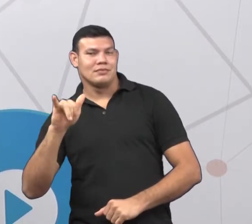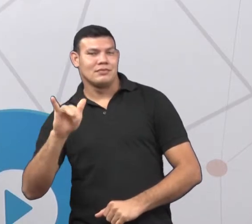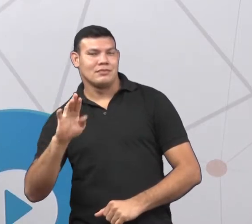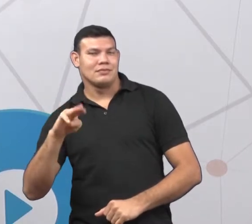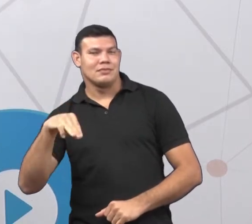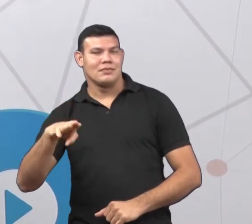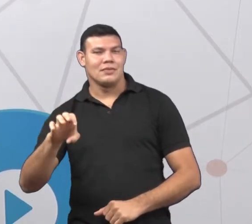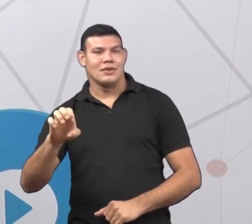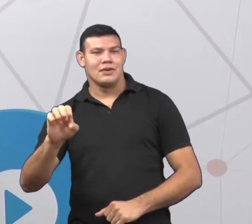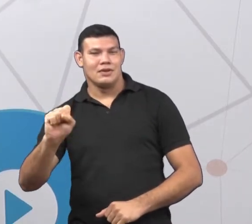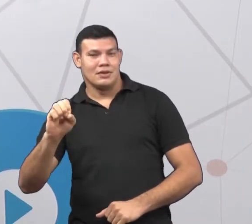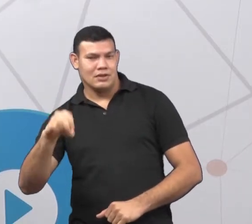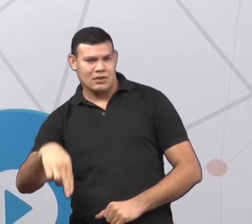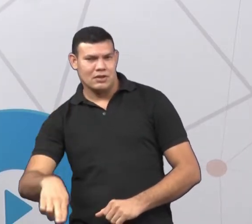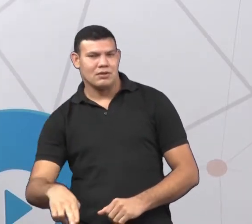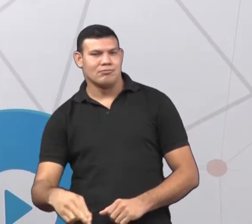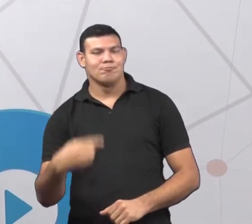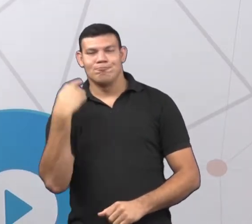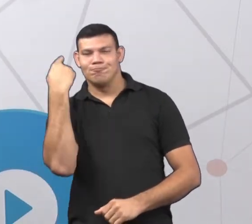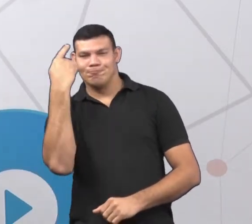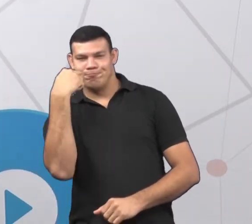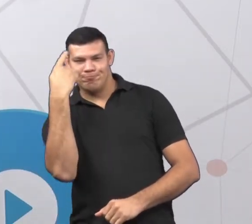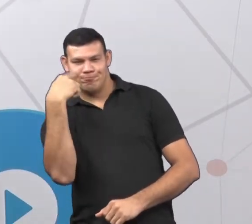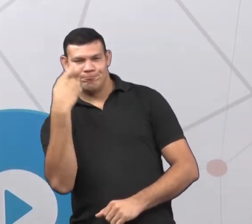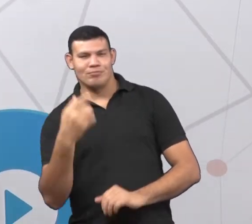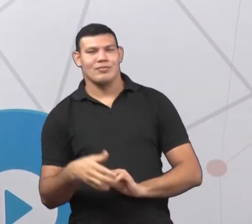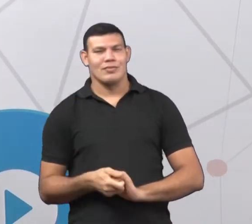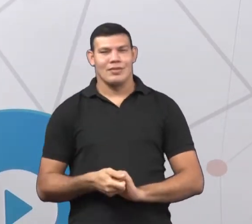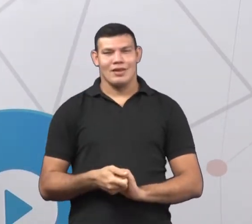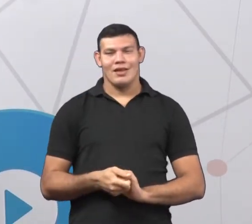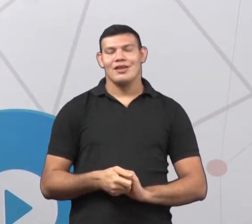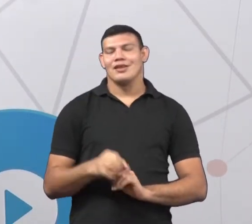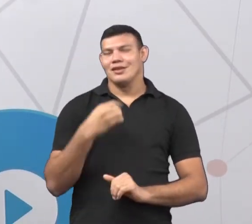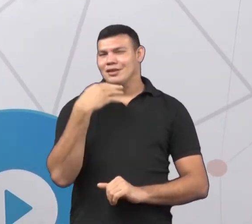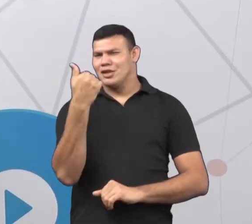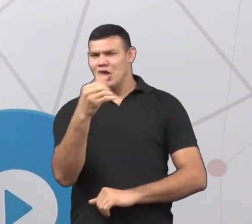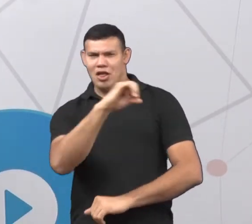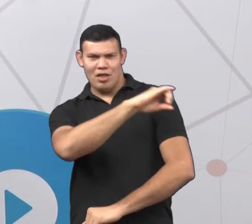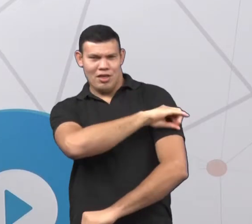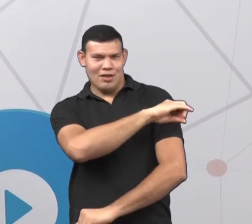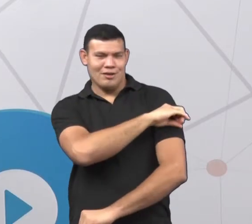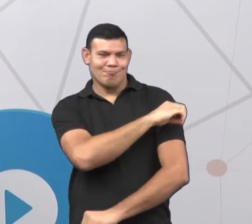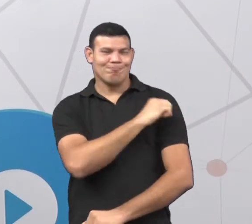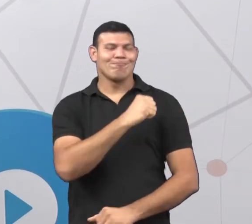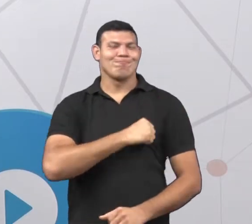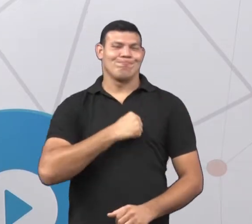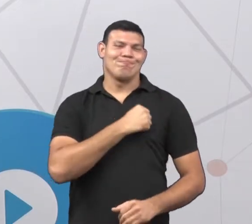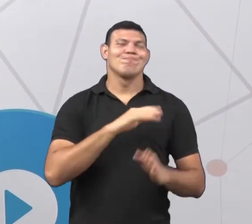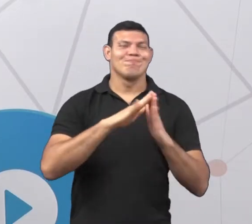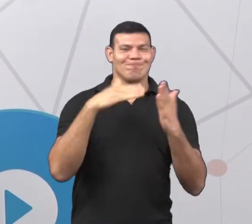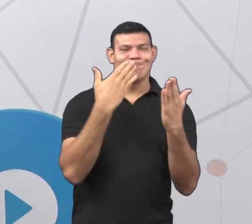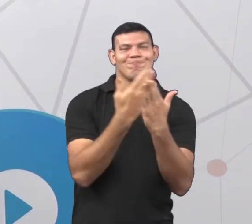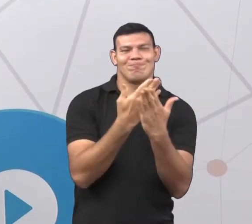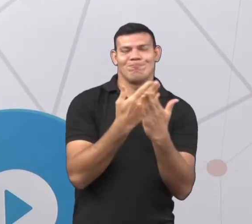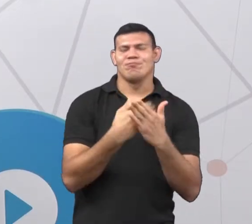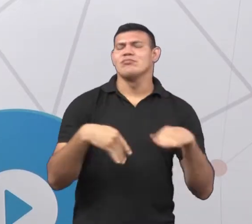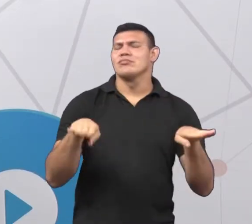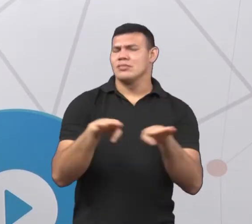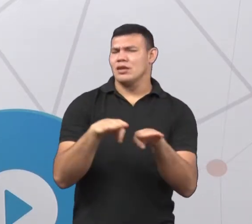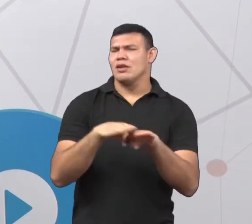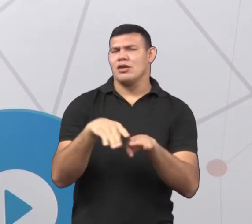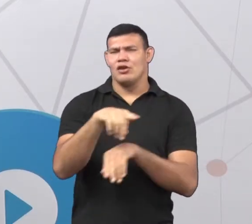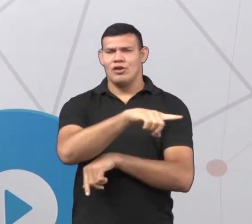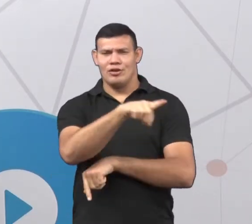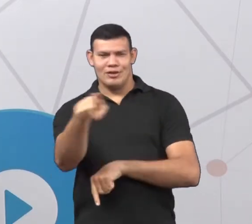trabalhar língua espanhola. E aí, pessoal? Tudo bem, galerinha do nono ano? Saudade da escola, né? Também estou, com